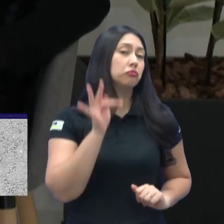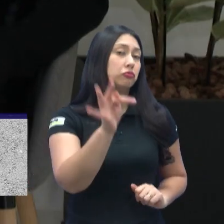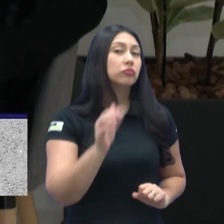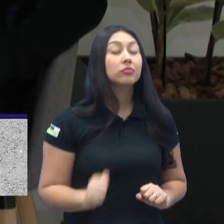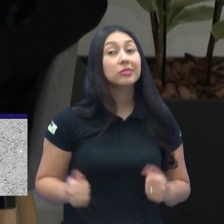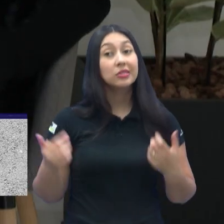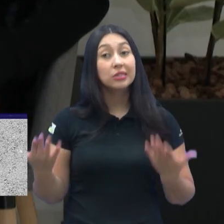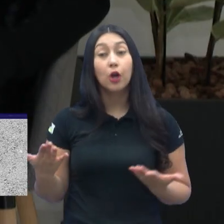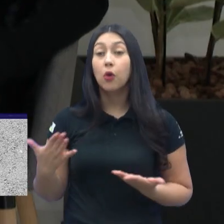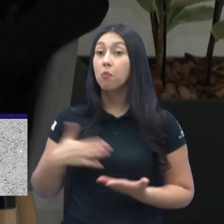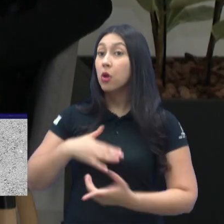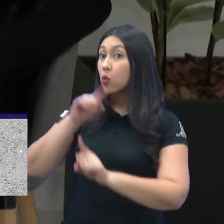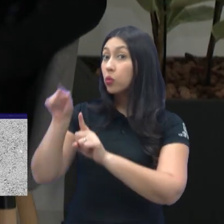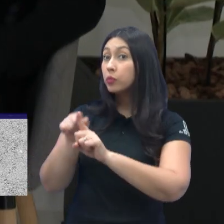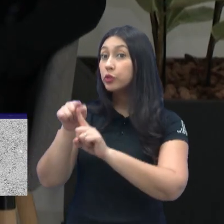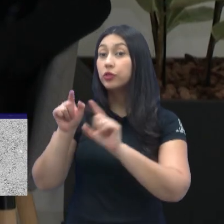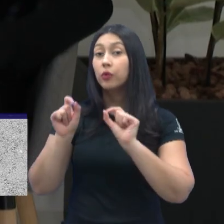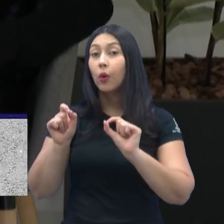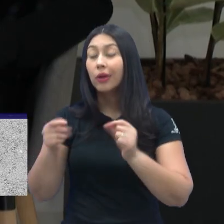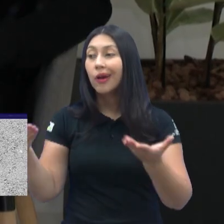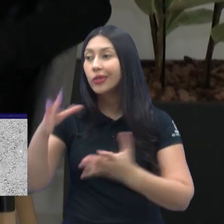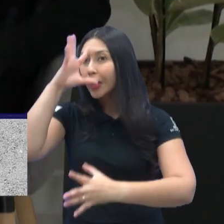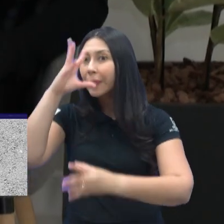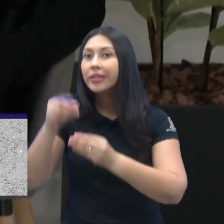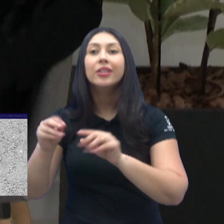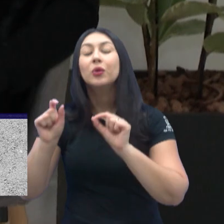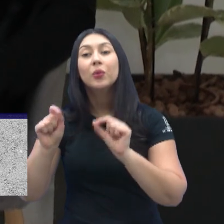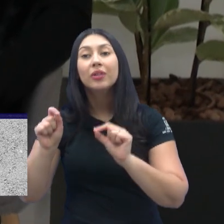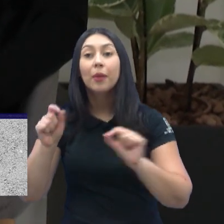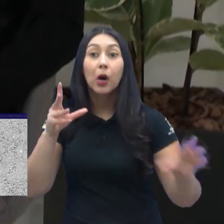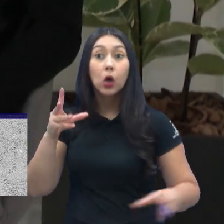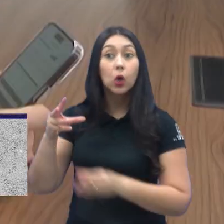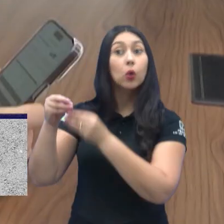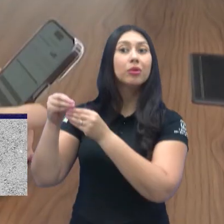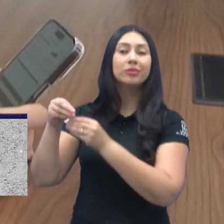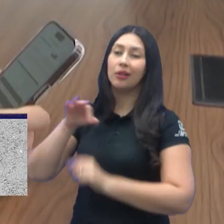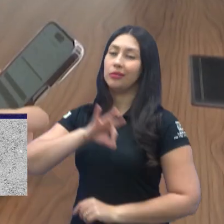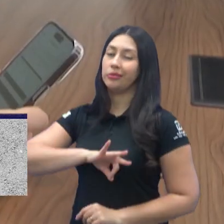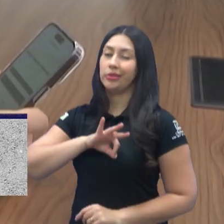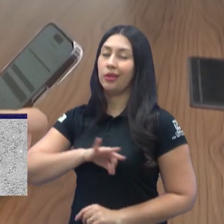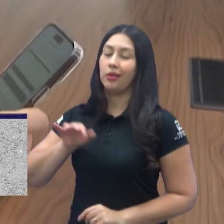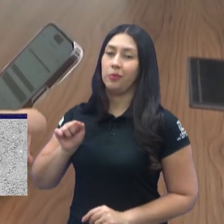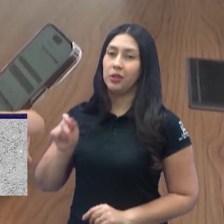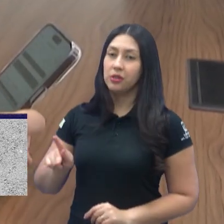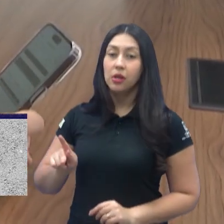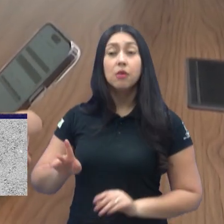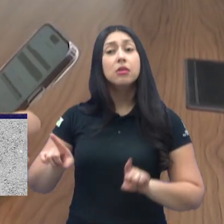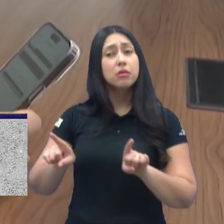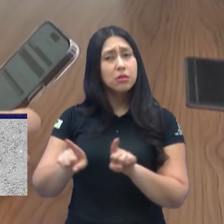Então, a minha ideia hoje, já entendendo melhor como funciona, seria mais para complementar a renda da aposentadoria, mas